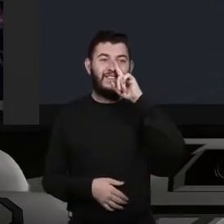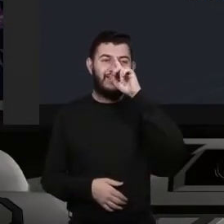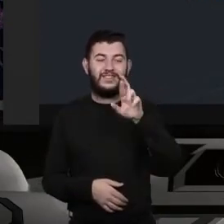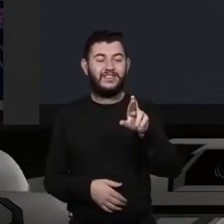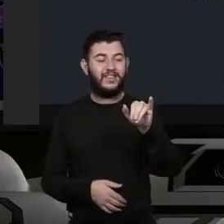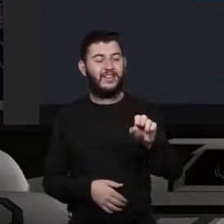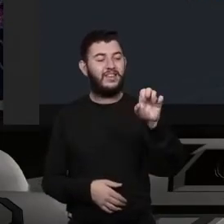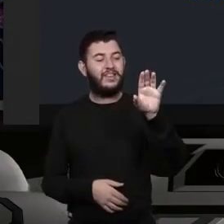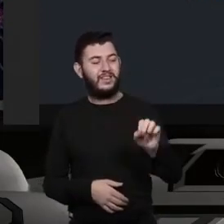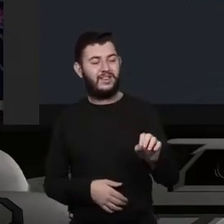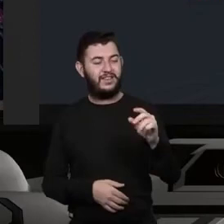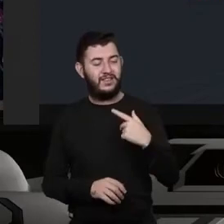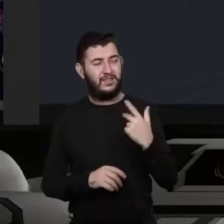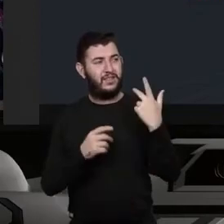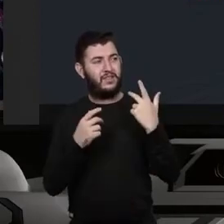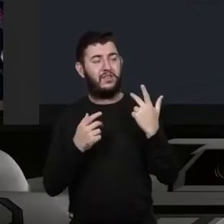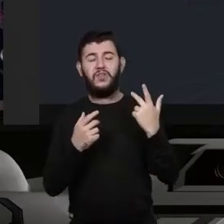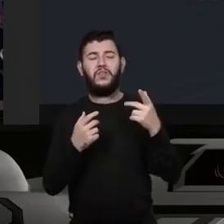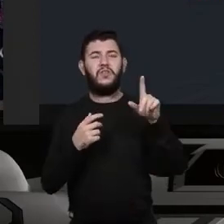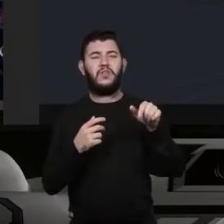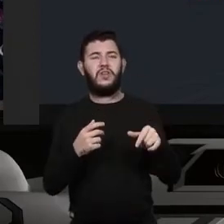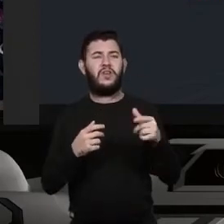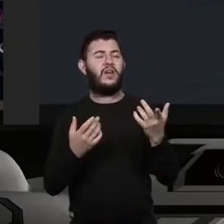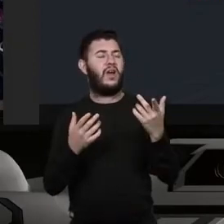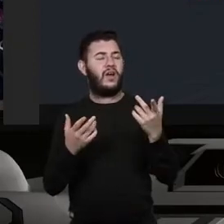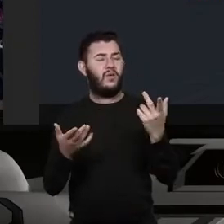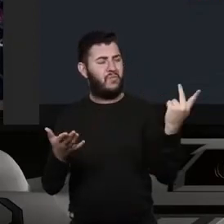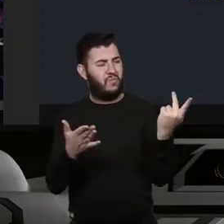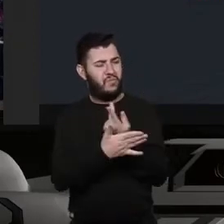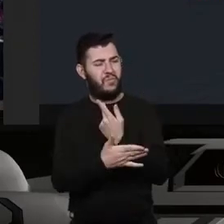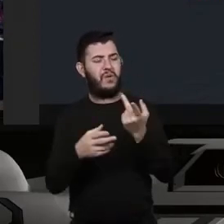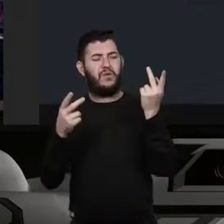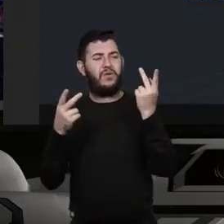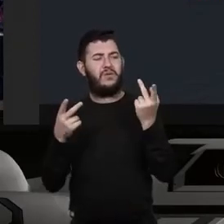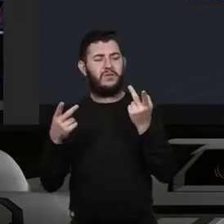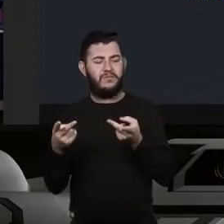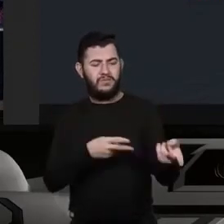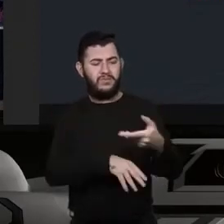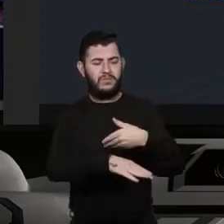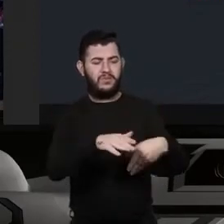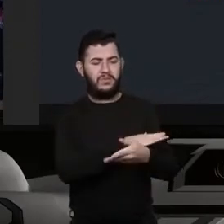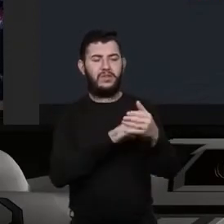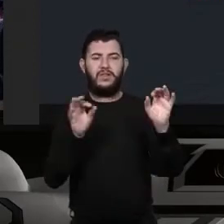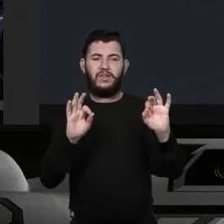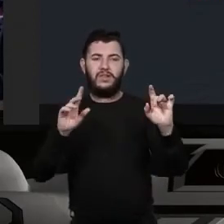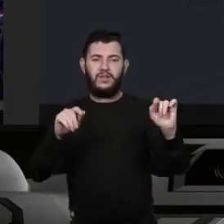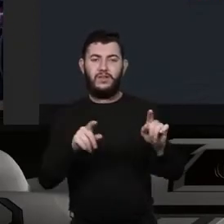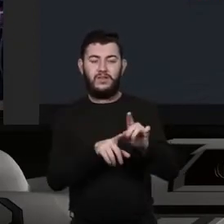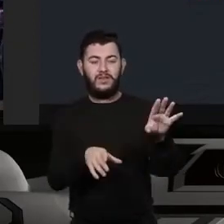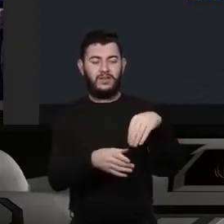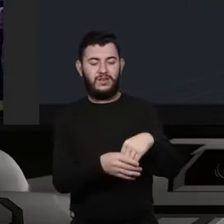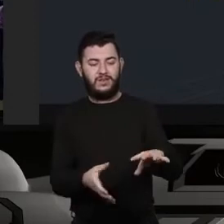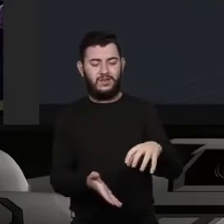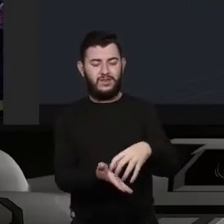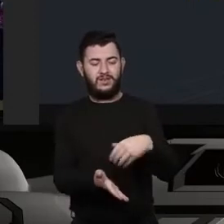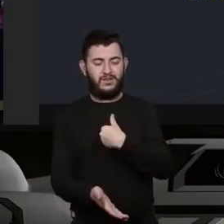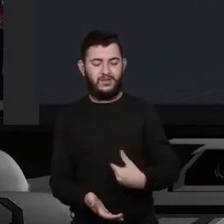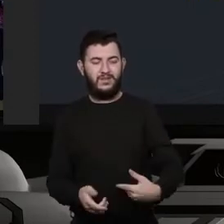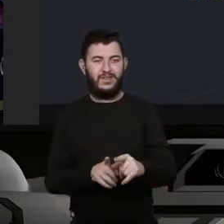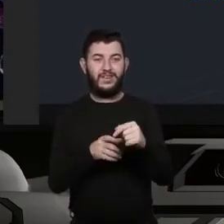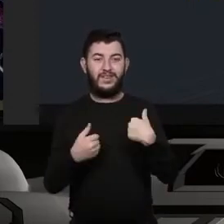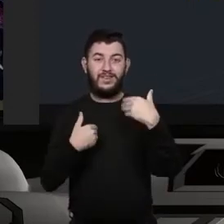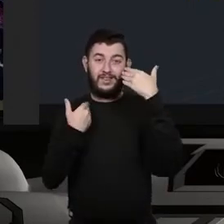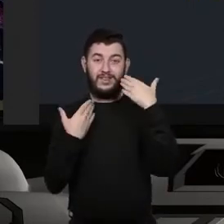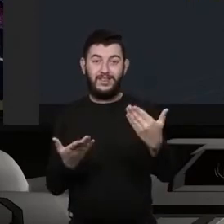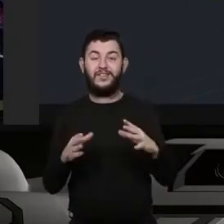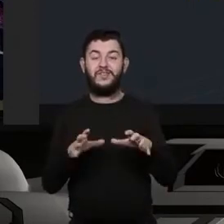esse trabalho de laboratório para centro de governo e em centro de governo. Então, aqui meu agradecimento a toda a equipe da Casa Civil.